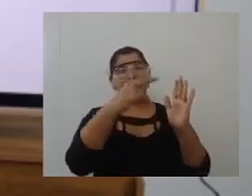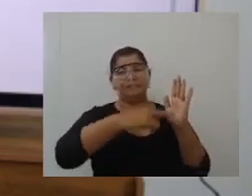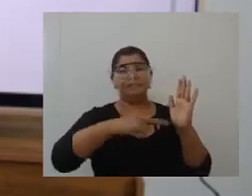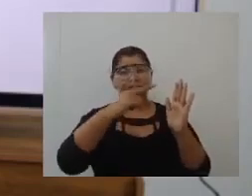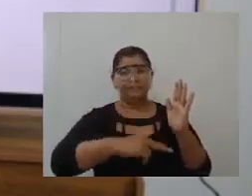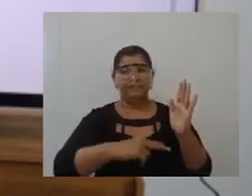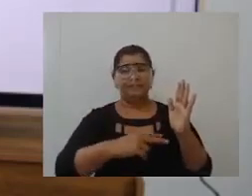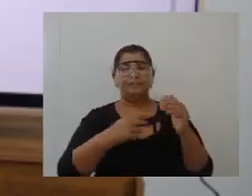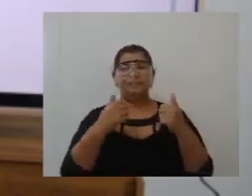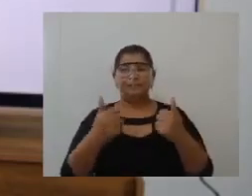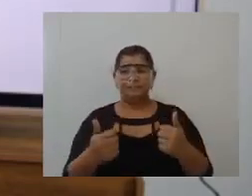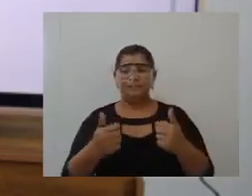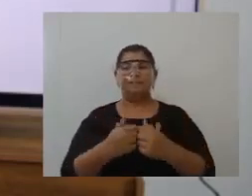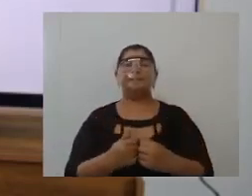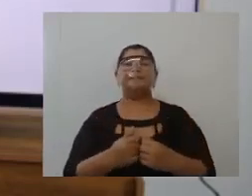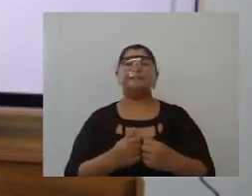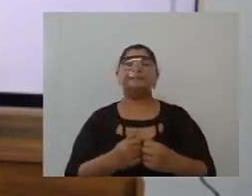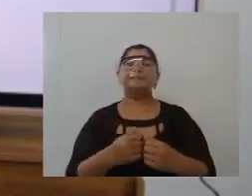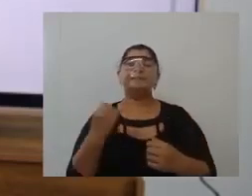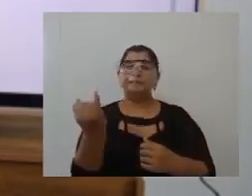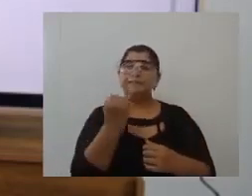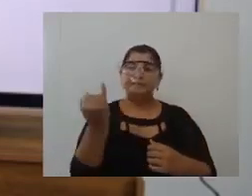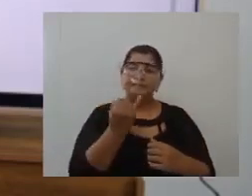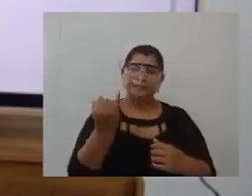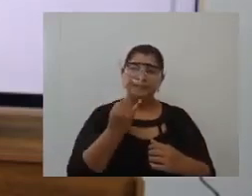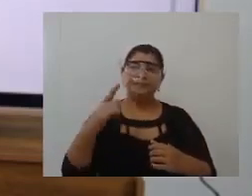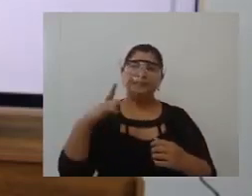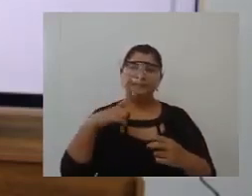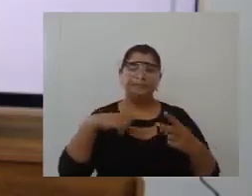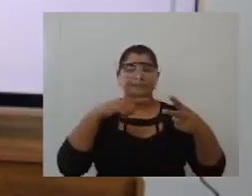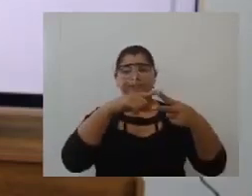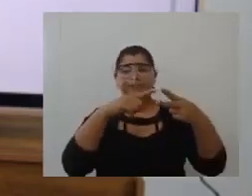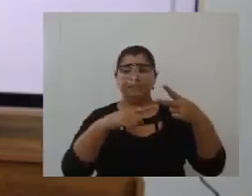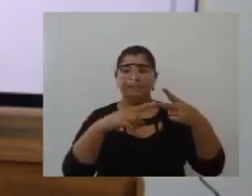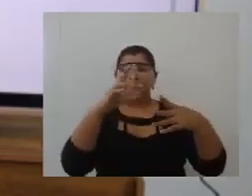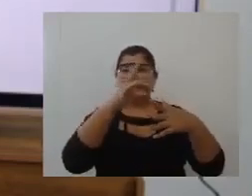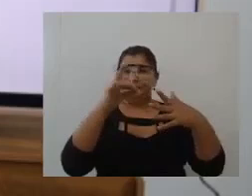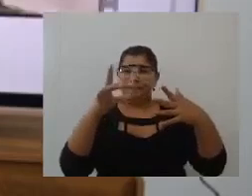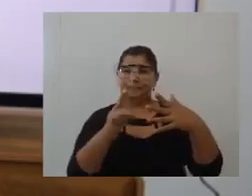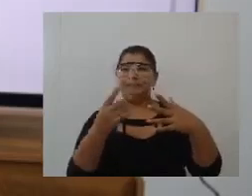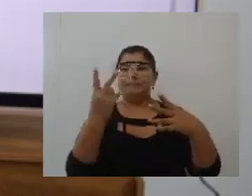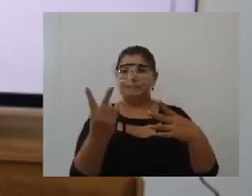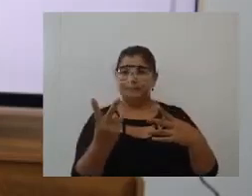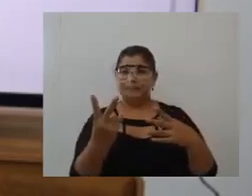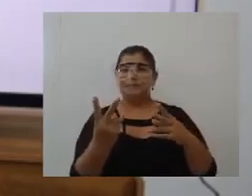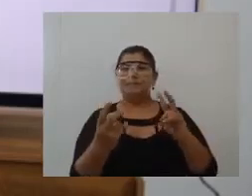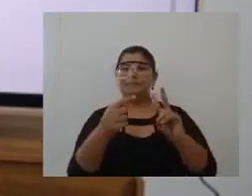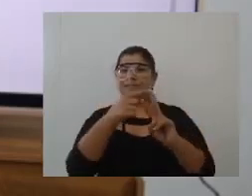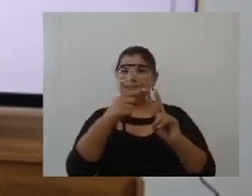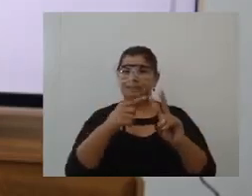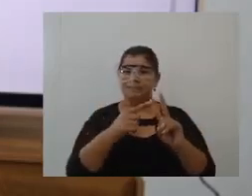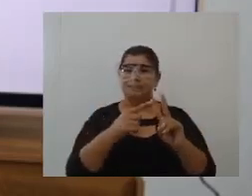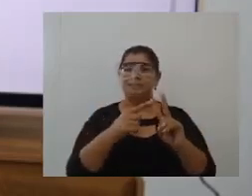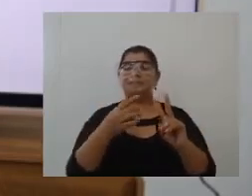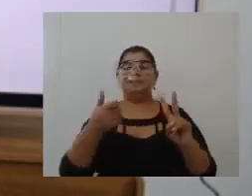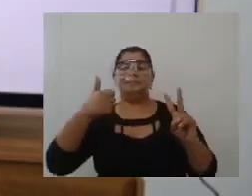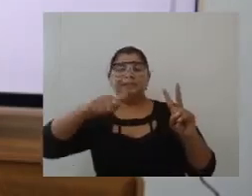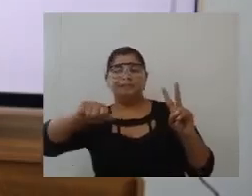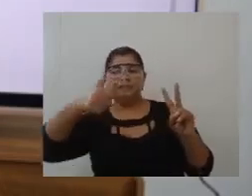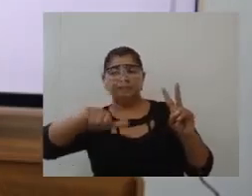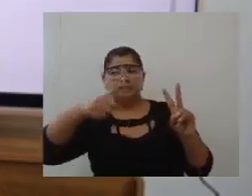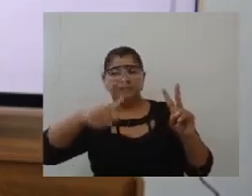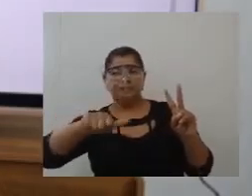produção. Então, é importante ter esses dois detalhes, apreciação e réplica. O julgamento